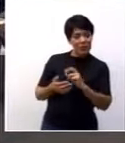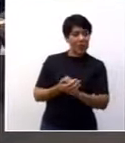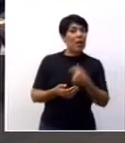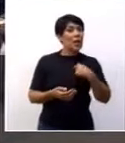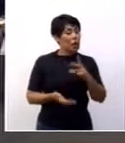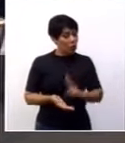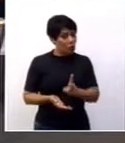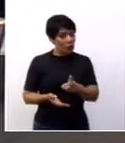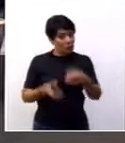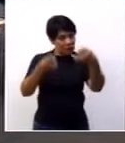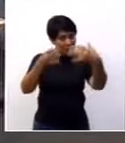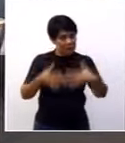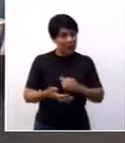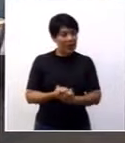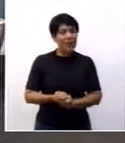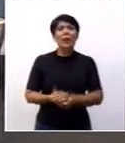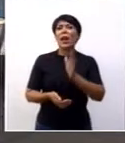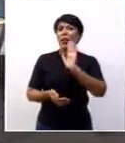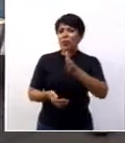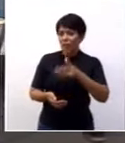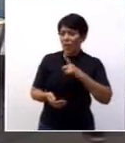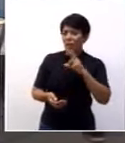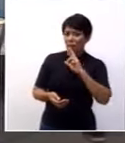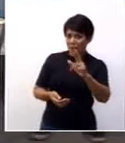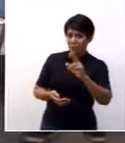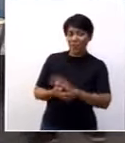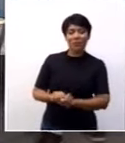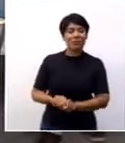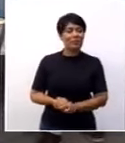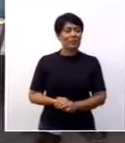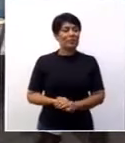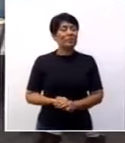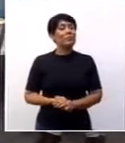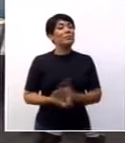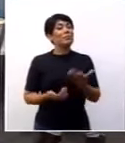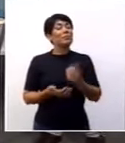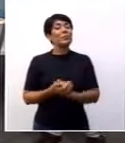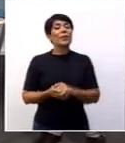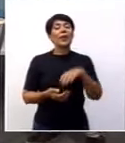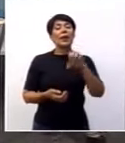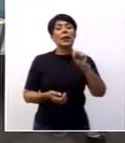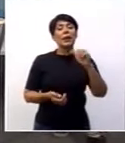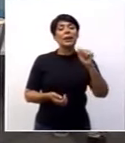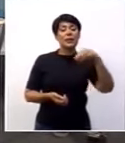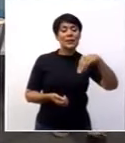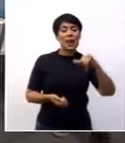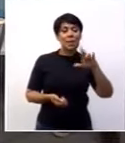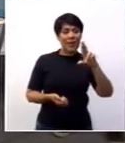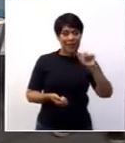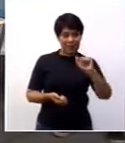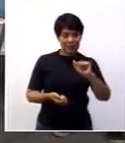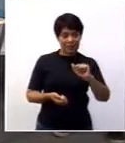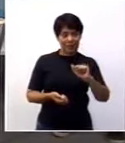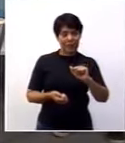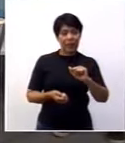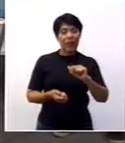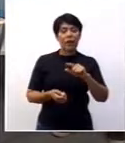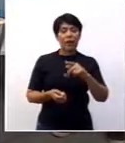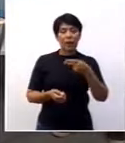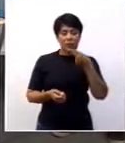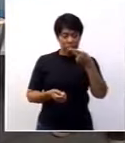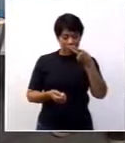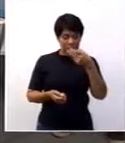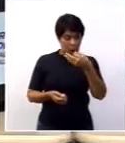com vocês. Já tenho tá? aqui, professor João. Vamos lá. A Samira, ela fez o seguinte